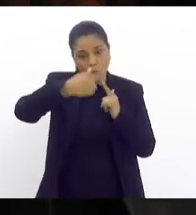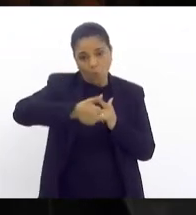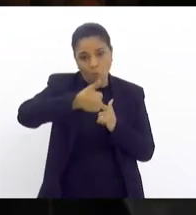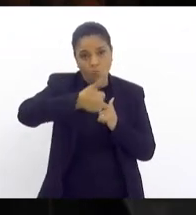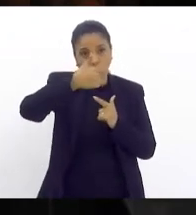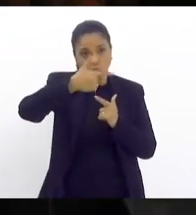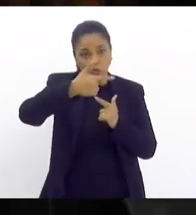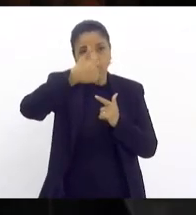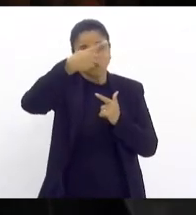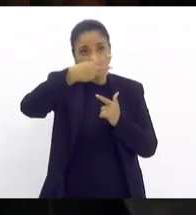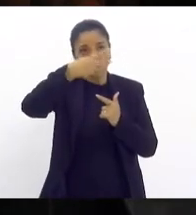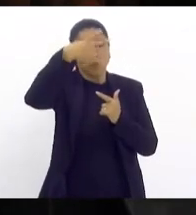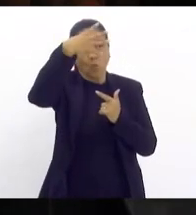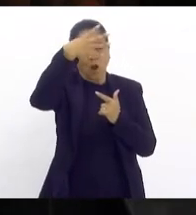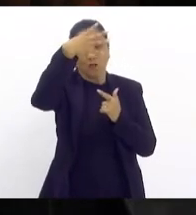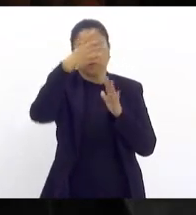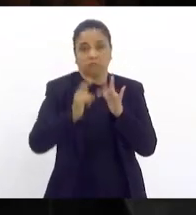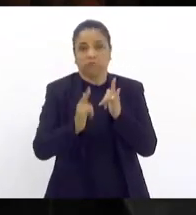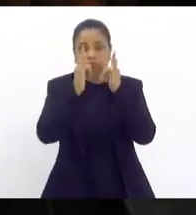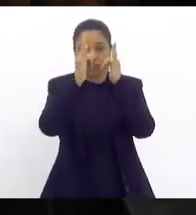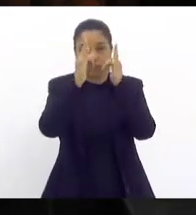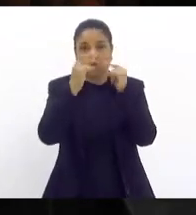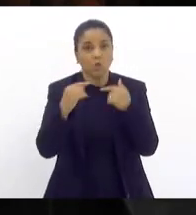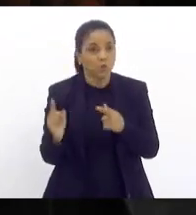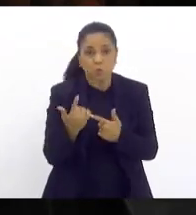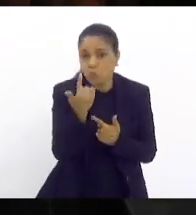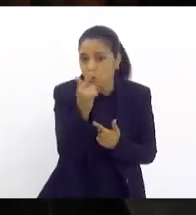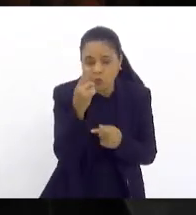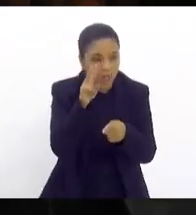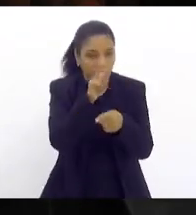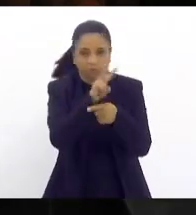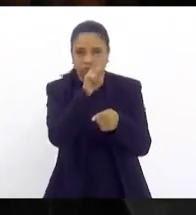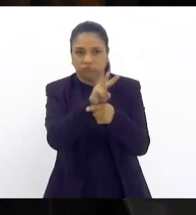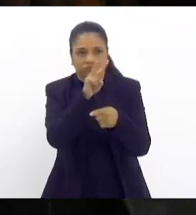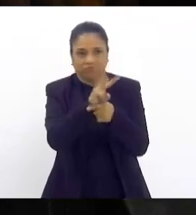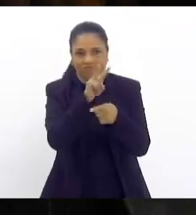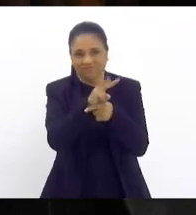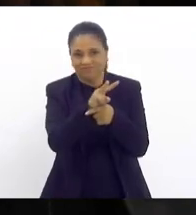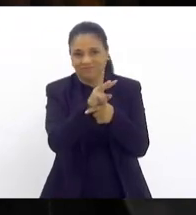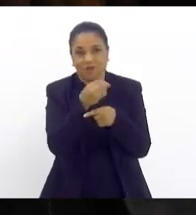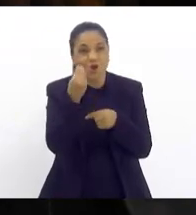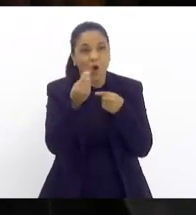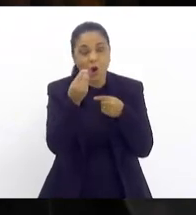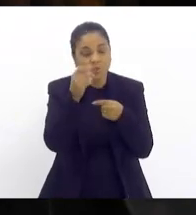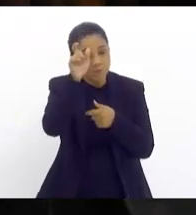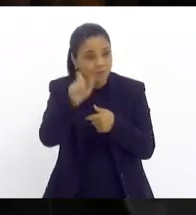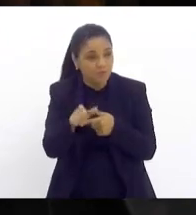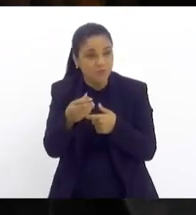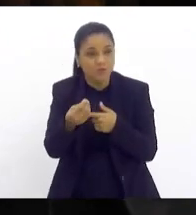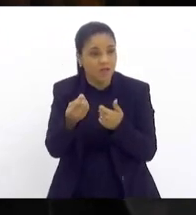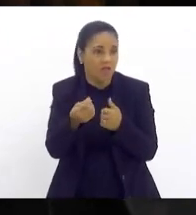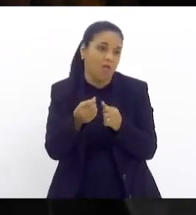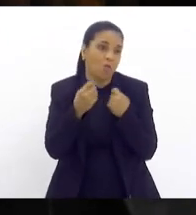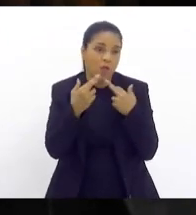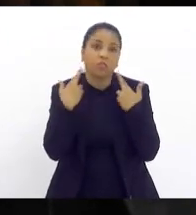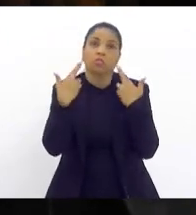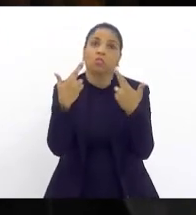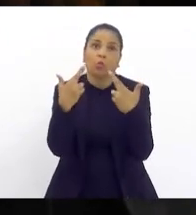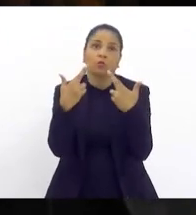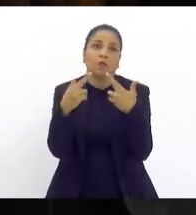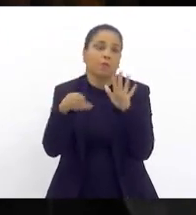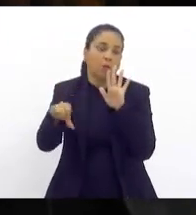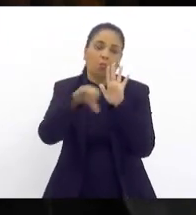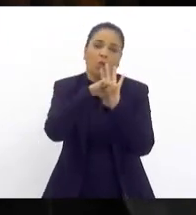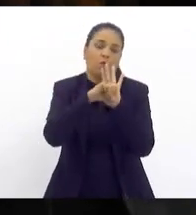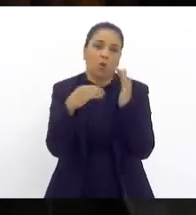uma escola que tem quatro andares que não tem um inspetor a gente está torcendo para não acontecer uma tragédia porque